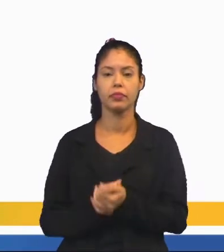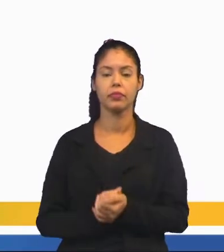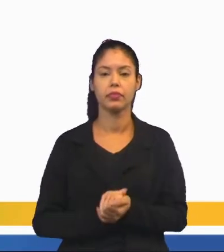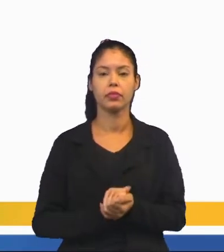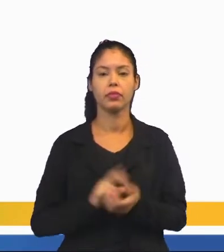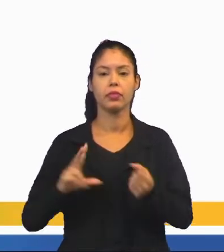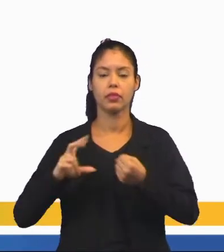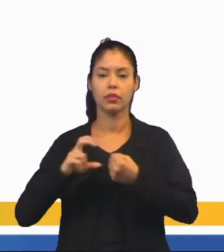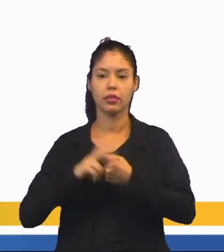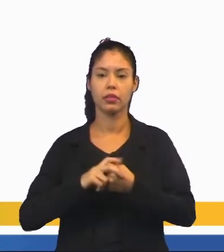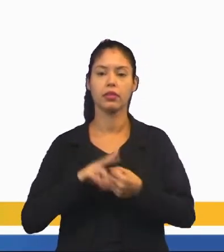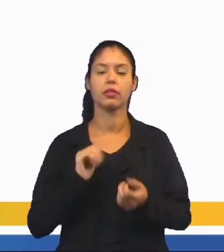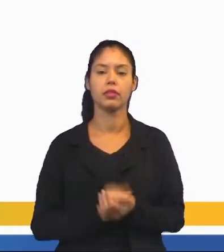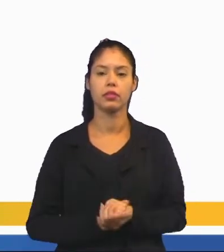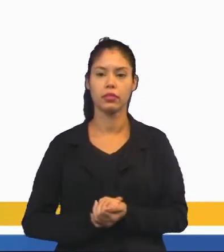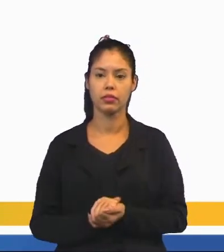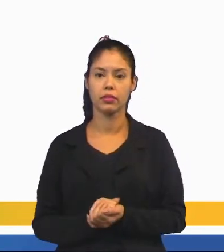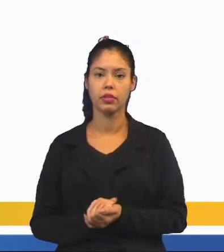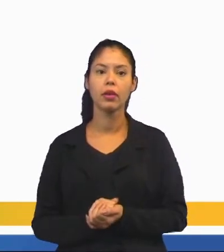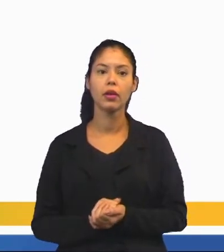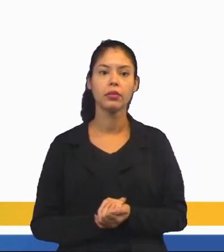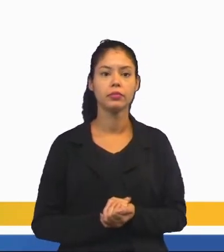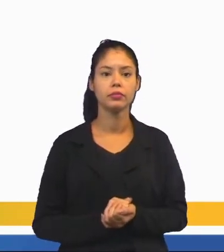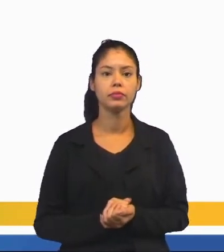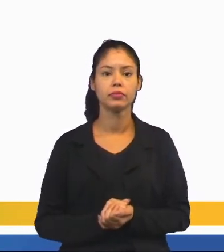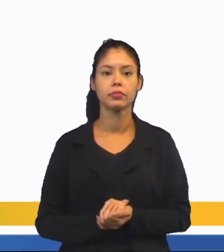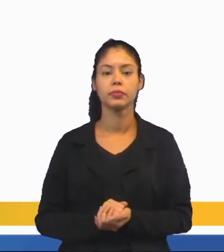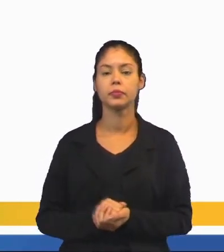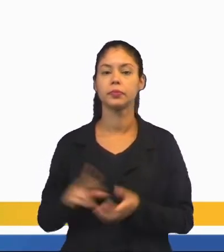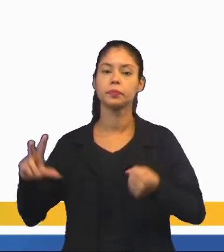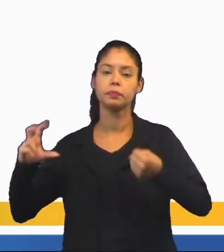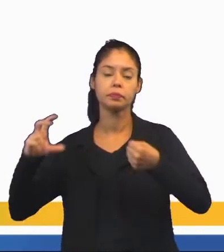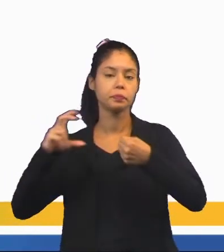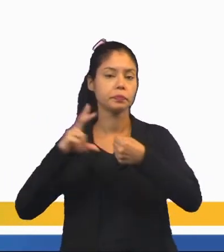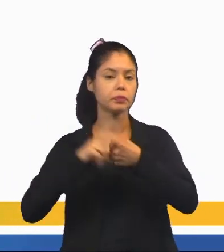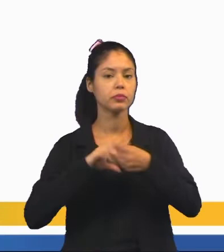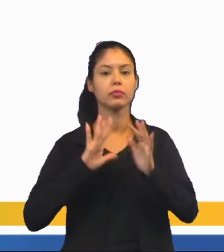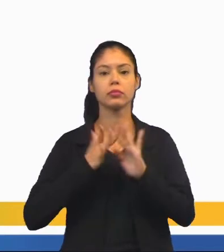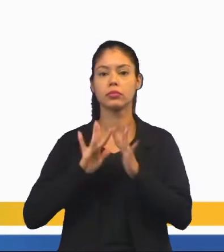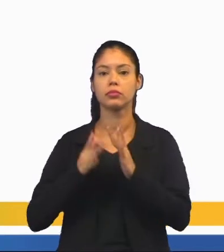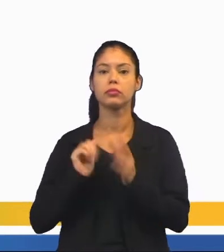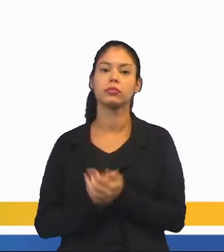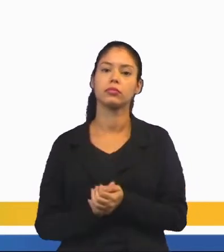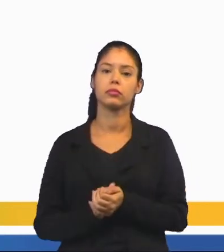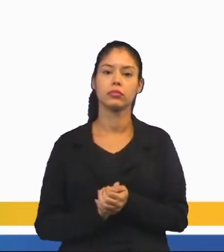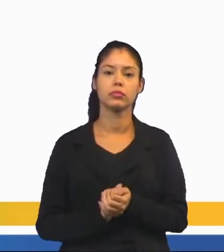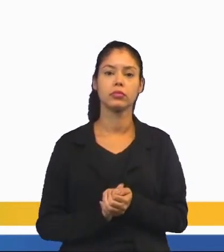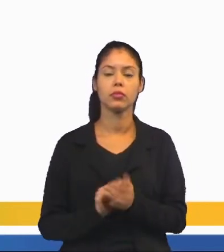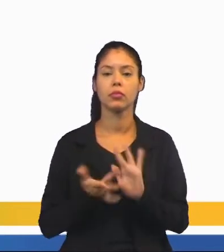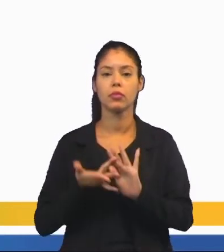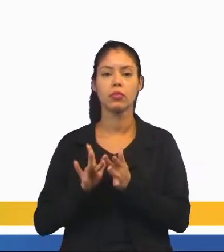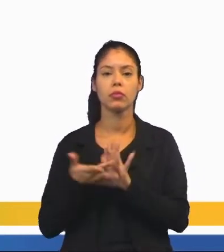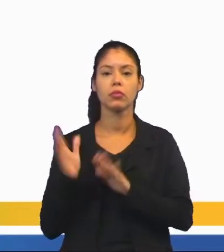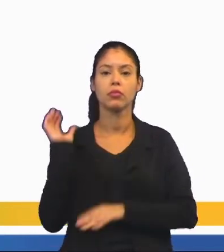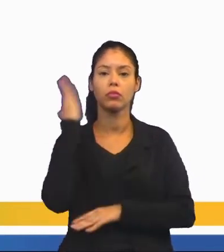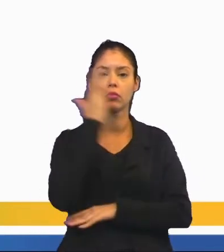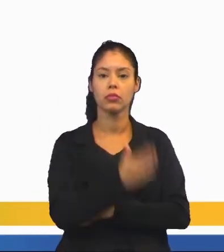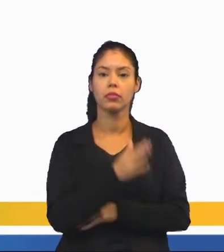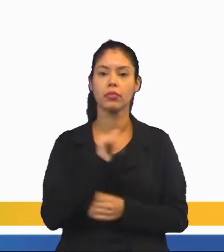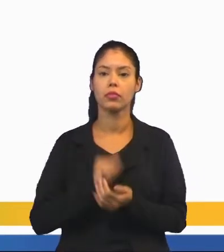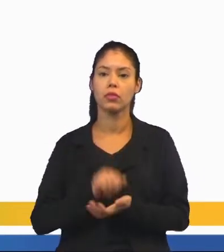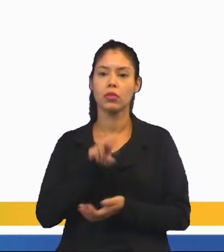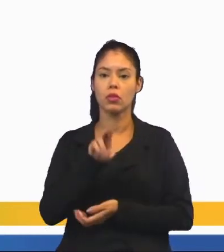diversos tipos de herpesvírus. Essas infecções virais muito contagiosas é transmitida pelo